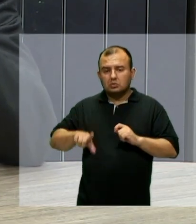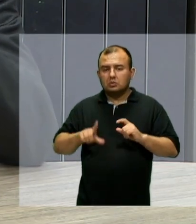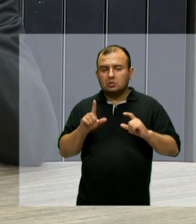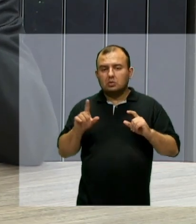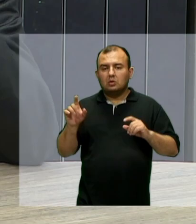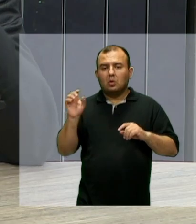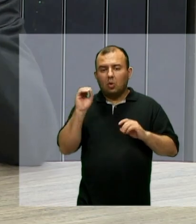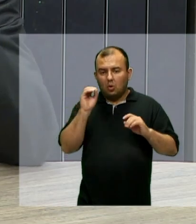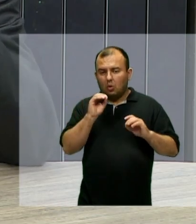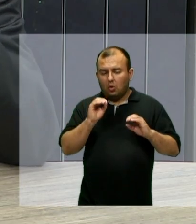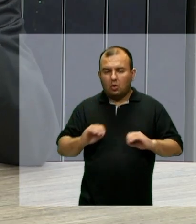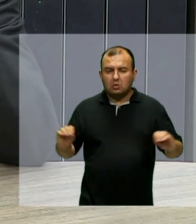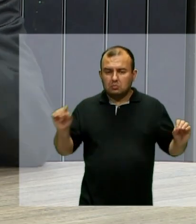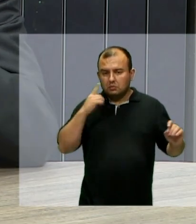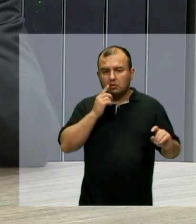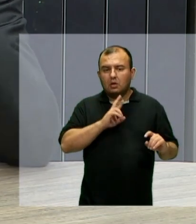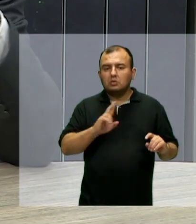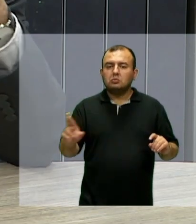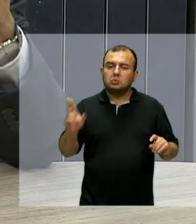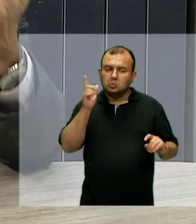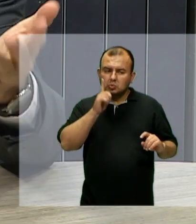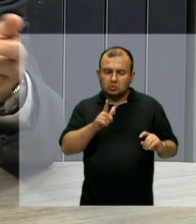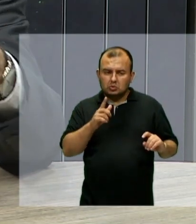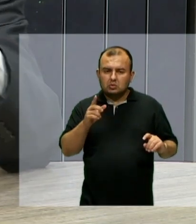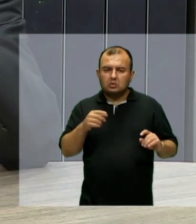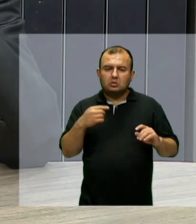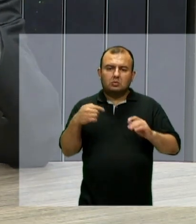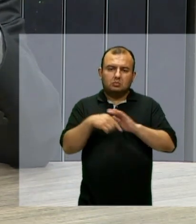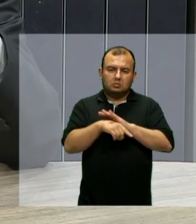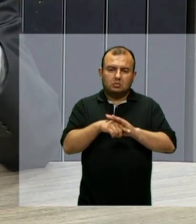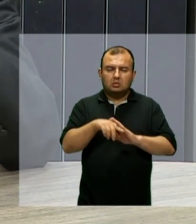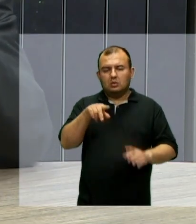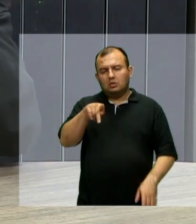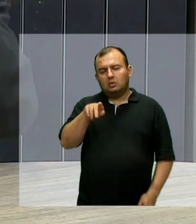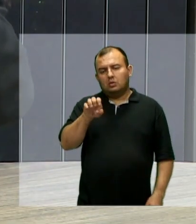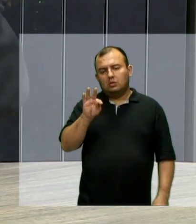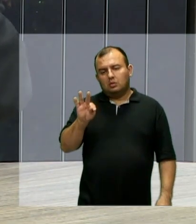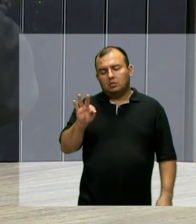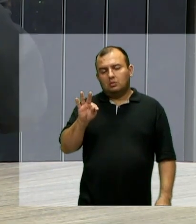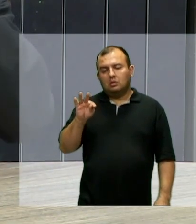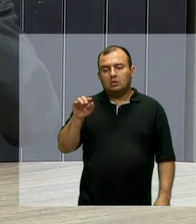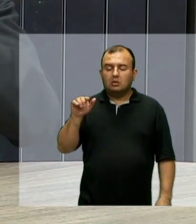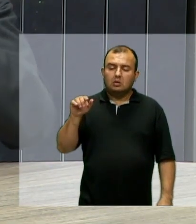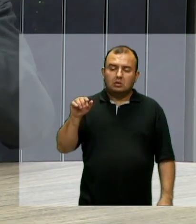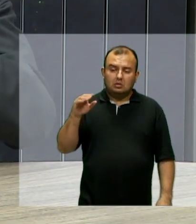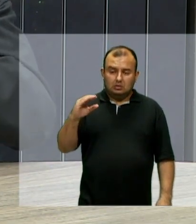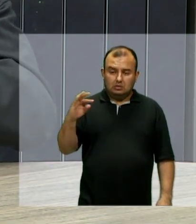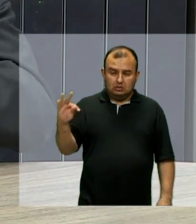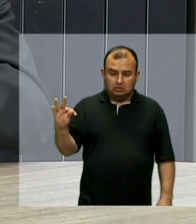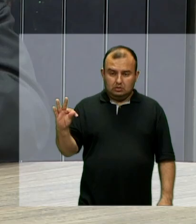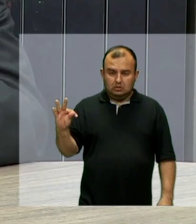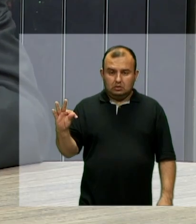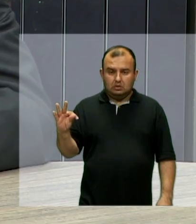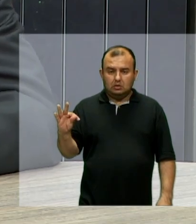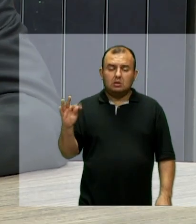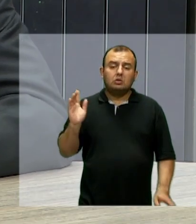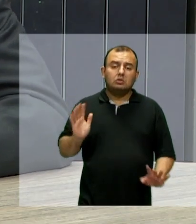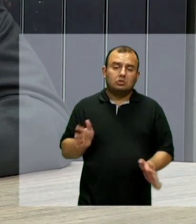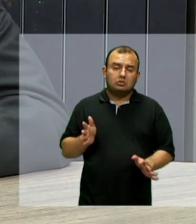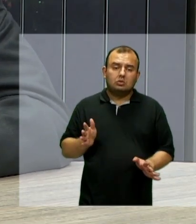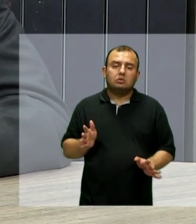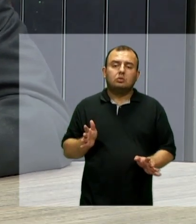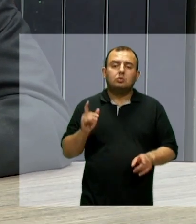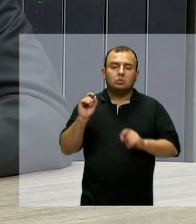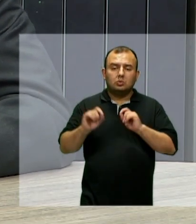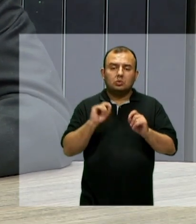é ótima para ver a resposta. Além do PET, né, o PET-CT, o PET-scan, que é um exame, esse já foge um